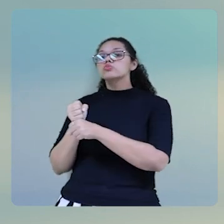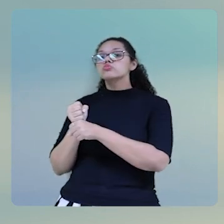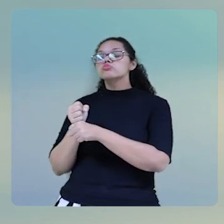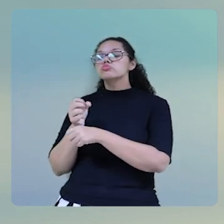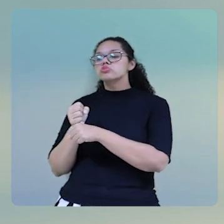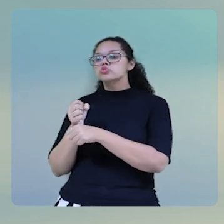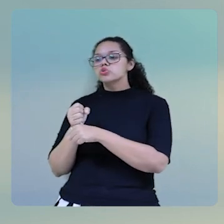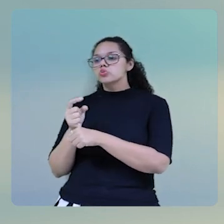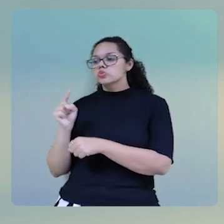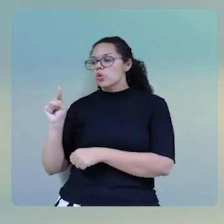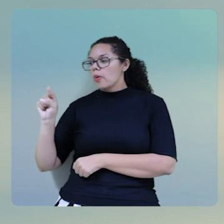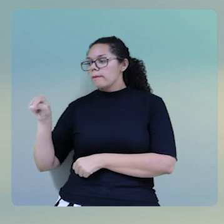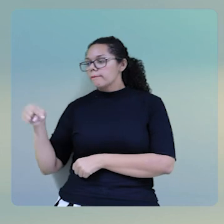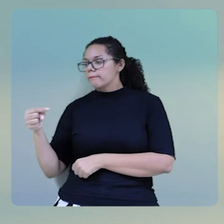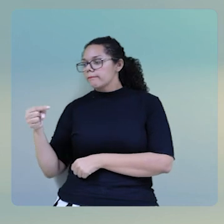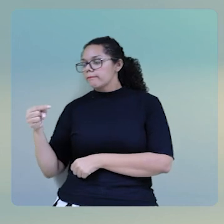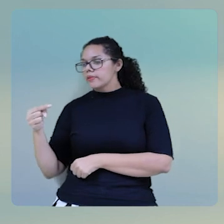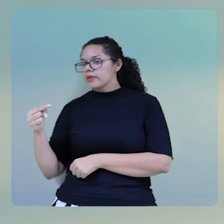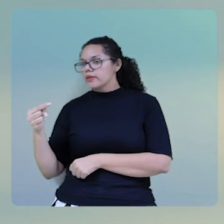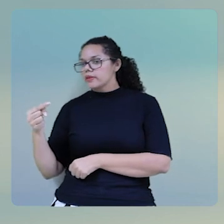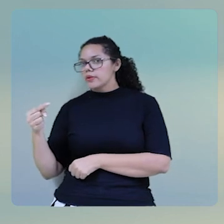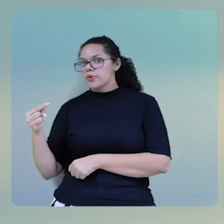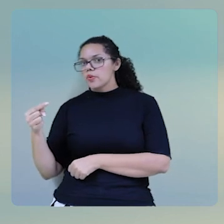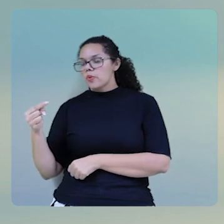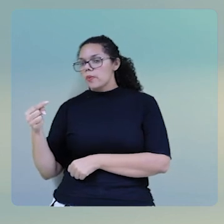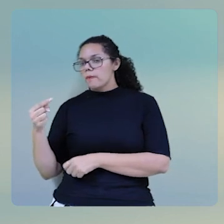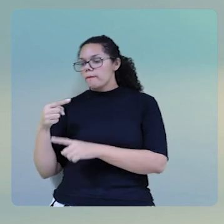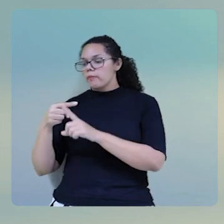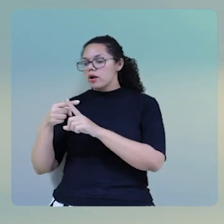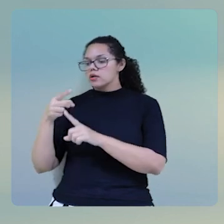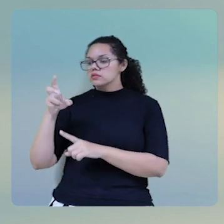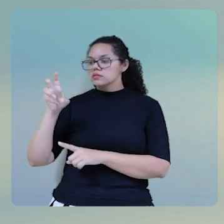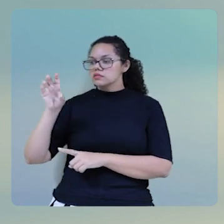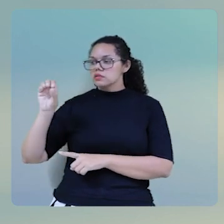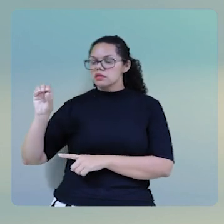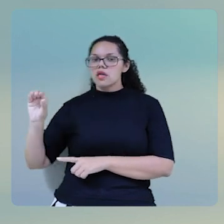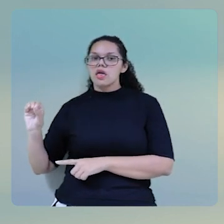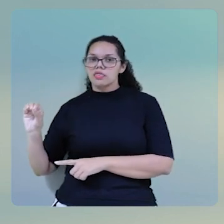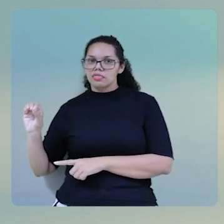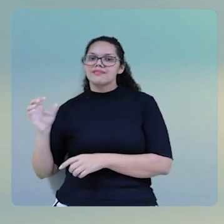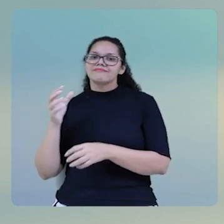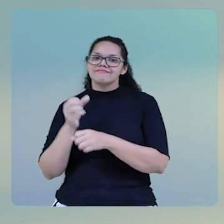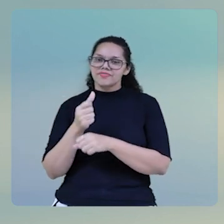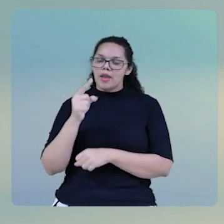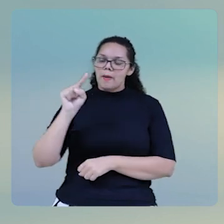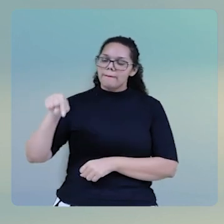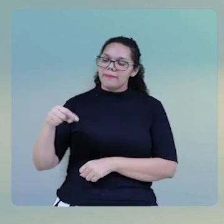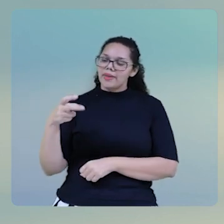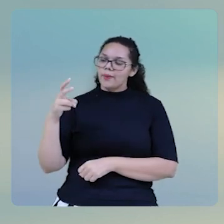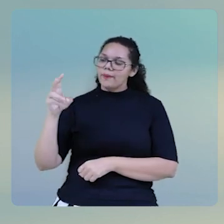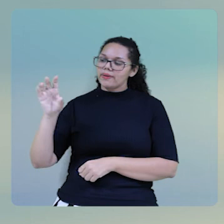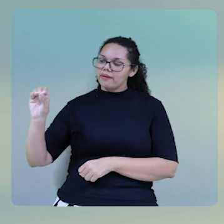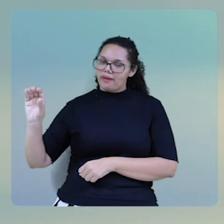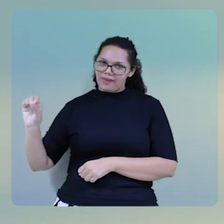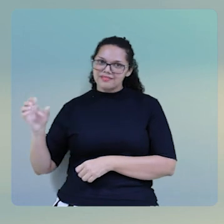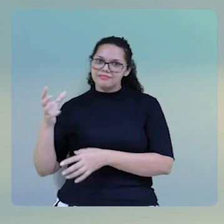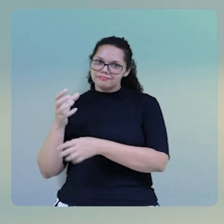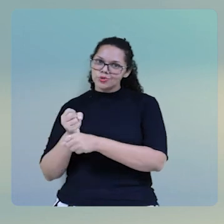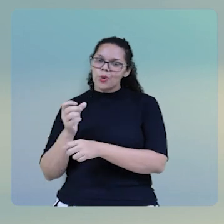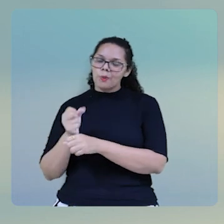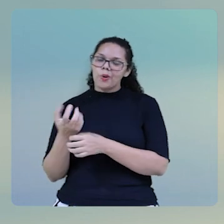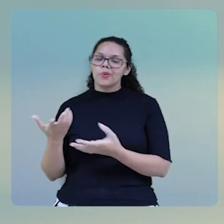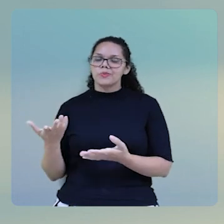1.000 mais 500 dá quanto? Aqui está passando uma corrente total de 1.500, porque é 1.000 mais 500.